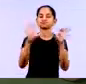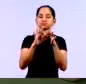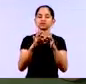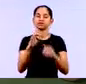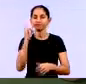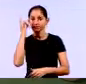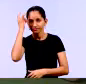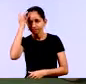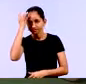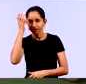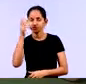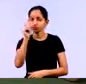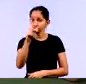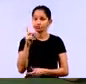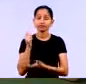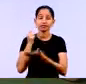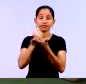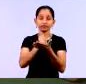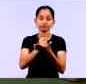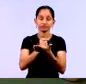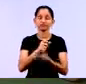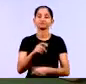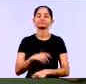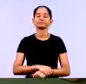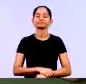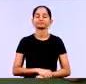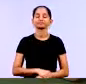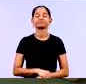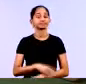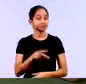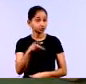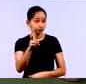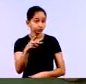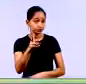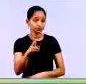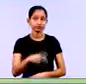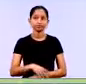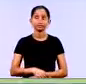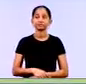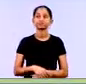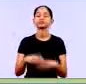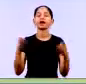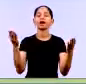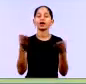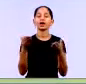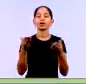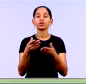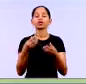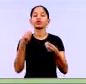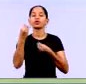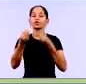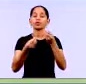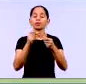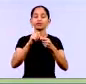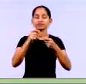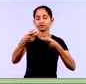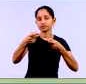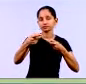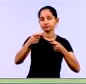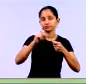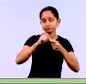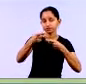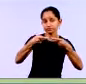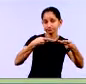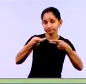nos auxiliar? Posso, professor. Então vamos dar continuidade. Nesse estudo de caso, a gente vai elaborar o orçamento de custo de